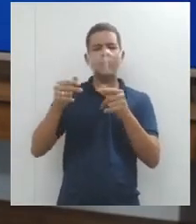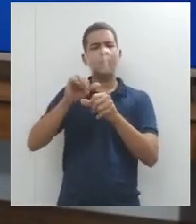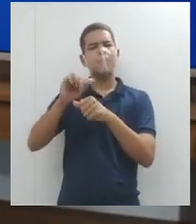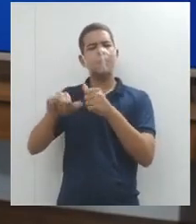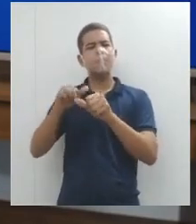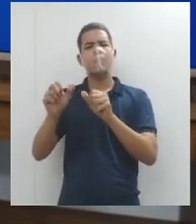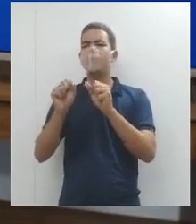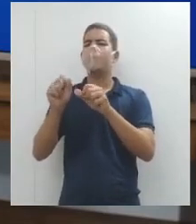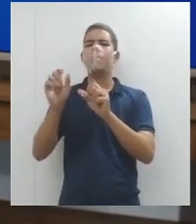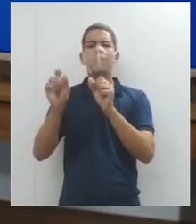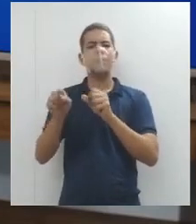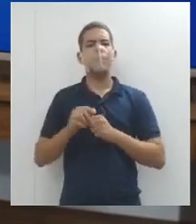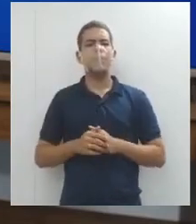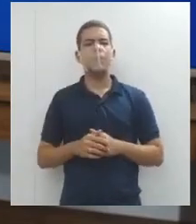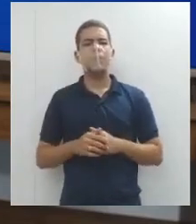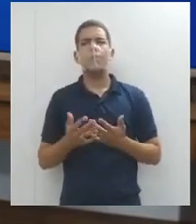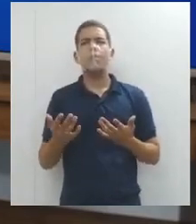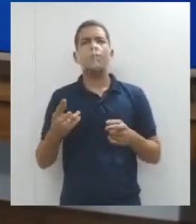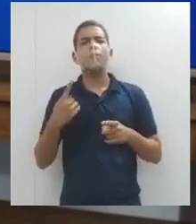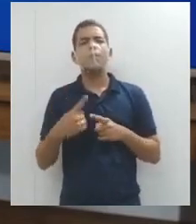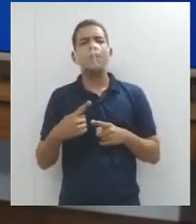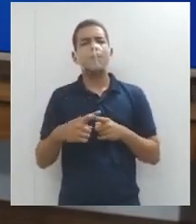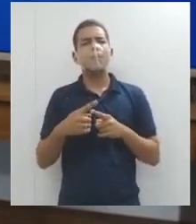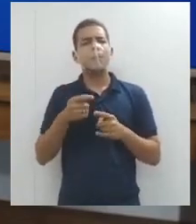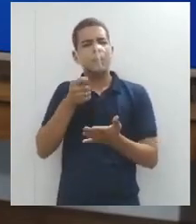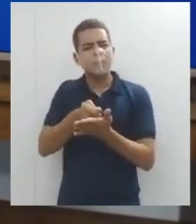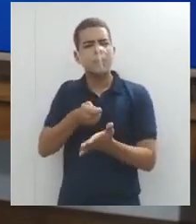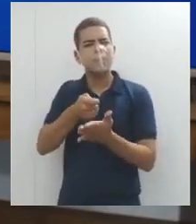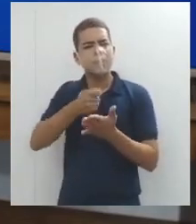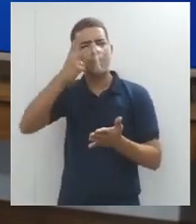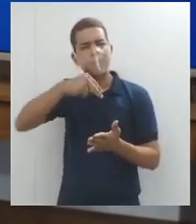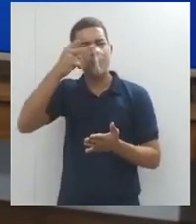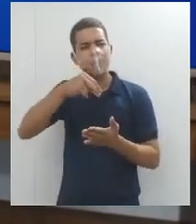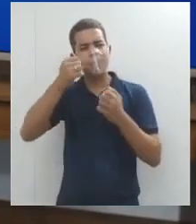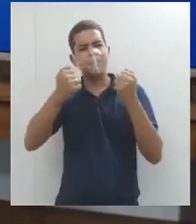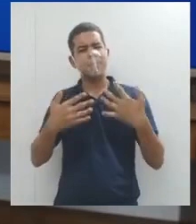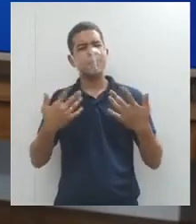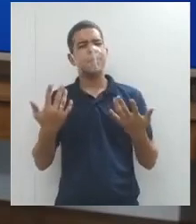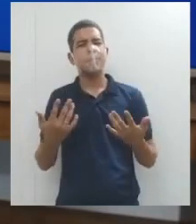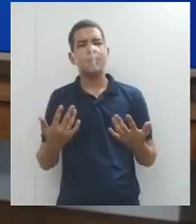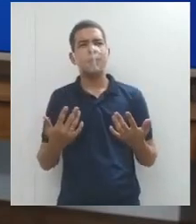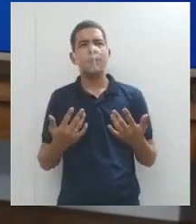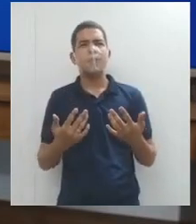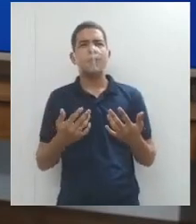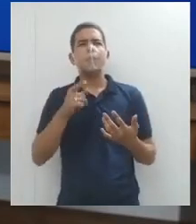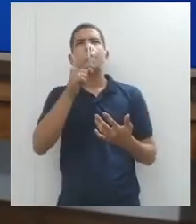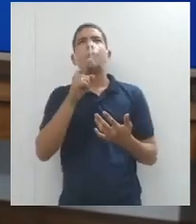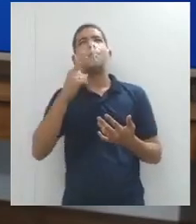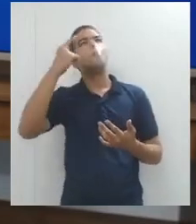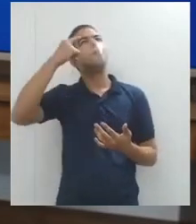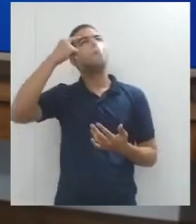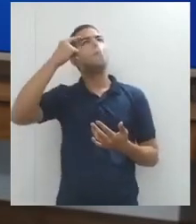é que eu estou dizendo isso? Por que é que eu estou insistindo com isso? Porque, por exemplo, você não pode cair na